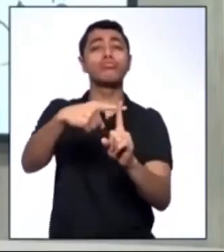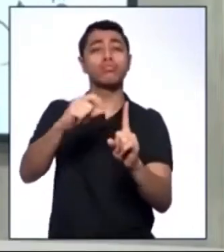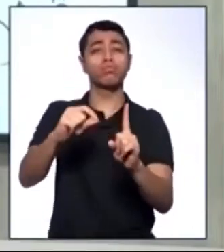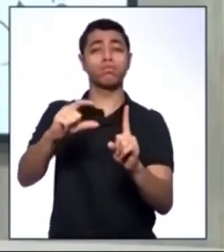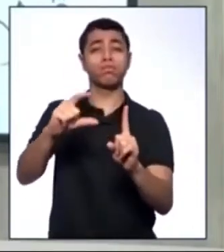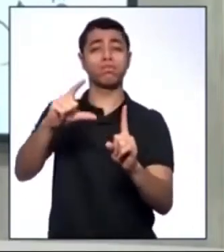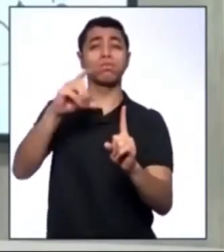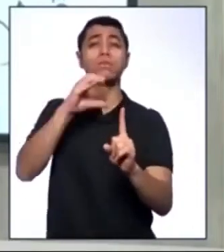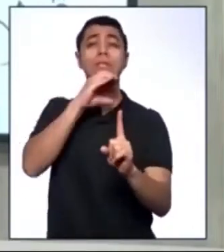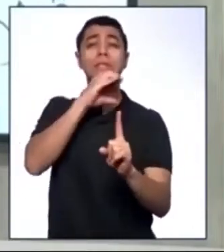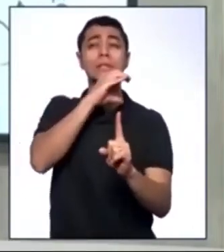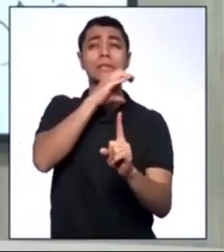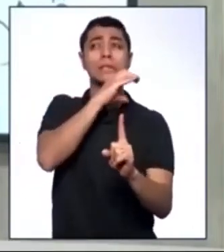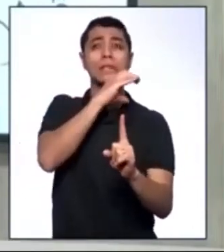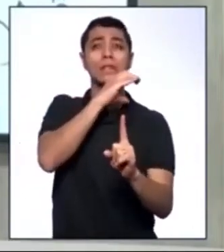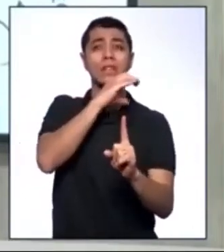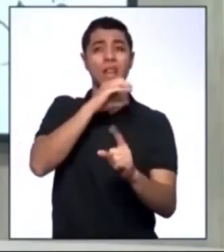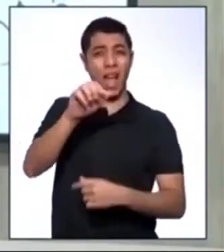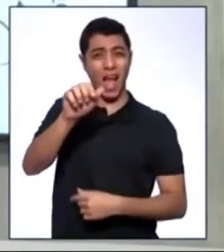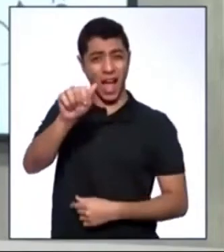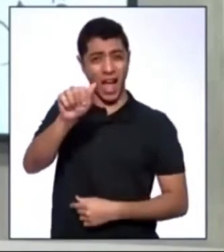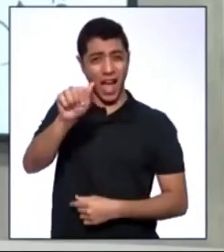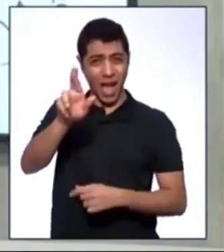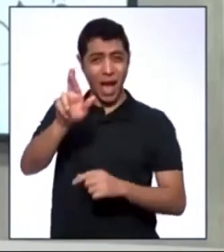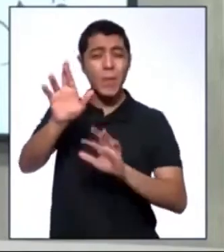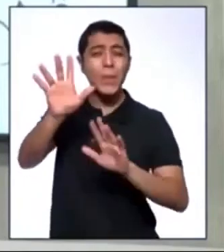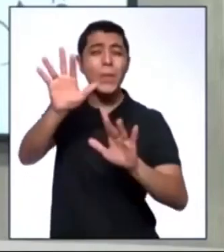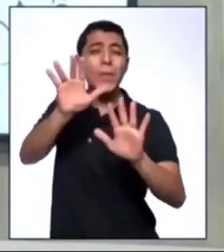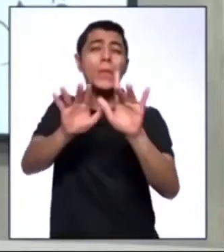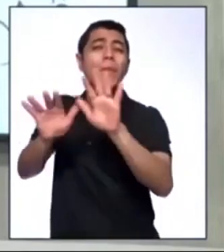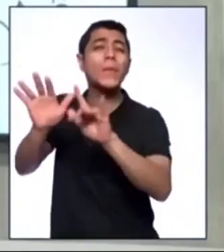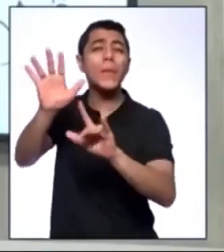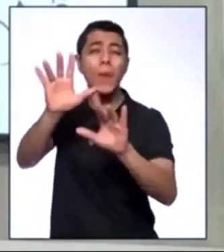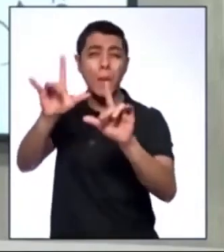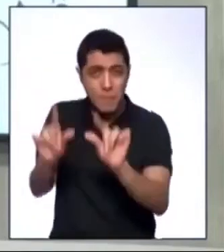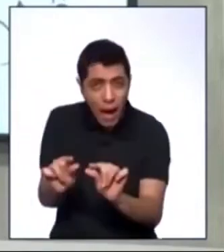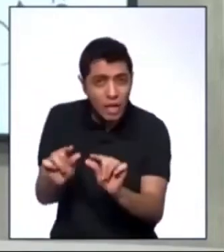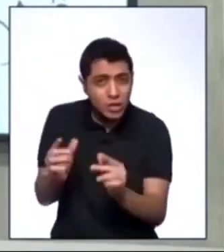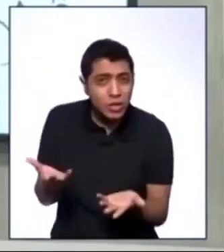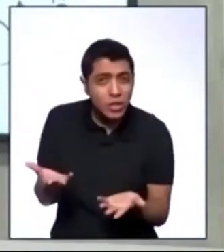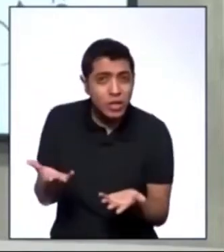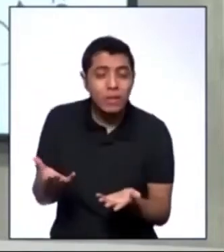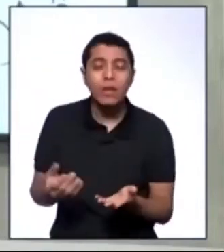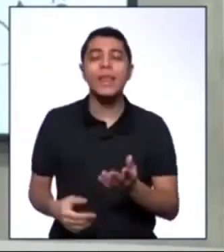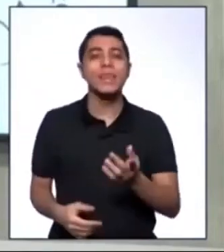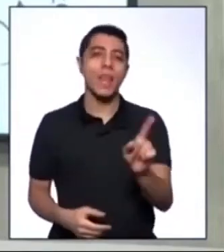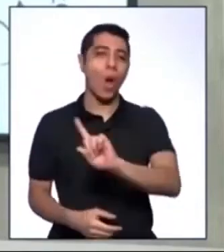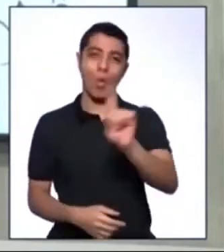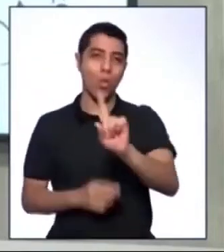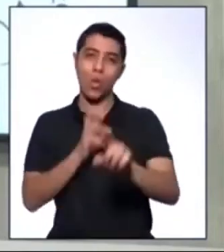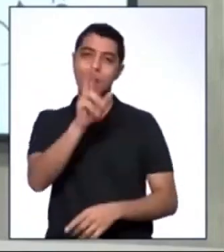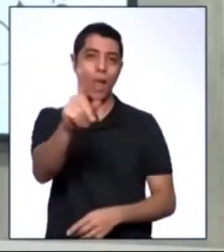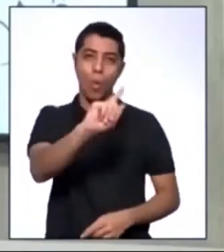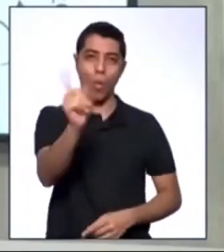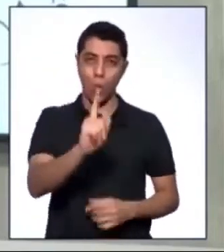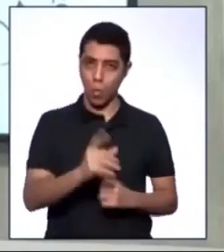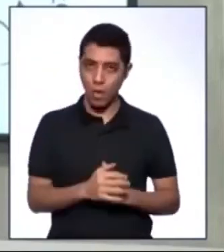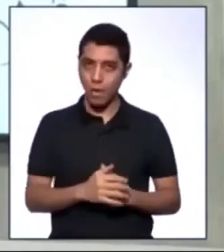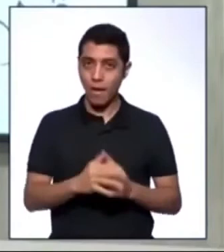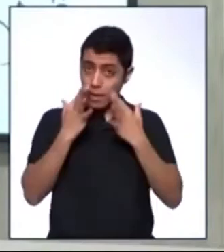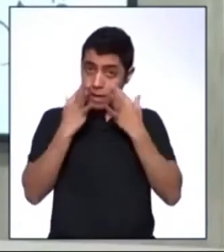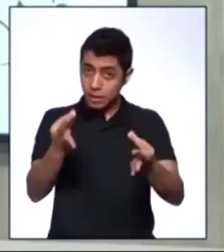ar? Não. Não. A gente tem que analisar, por exemplo, Rafael, as massas de ar que atuam. Porque na Amazônia, nós